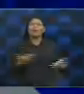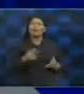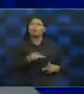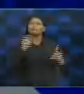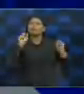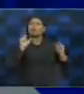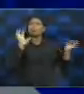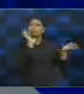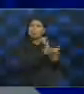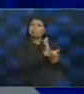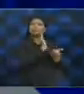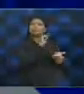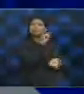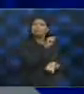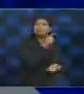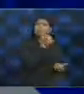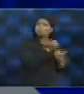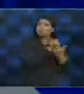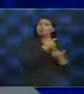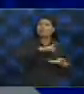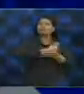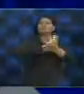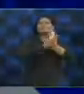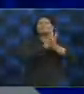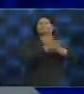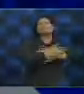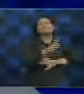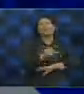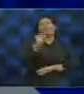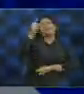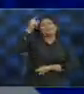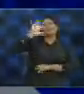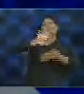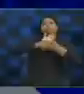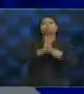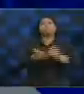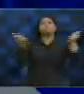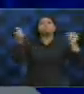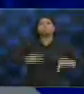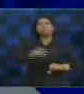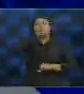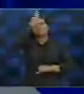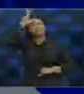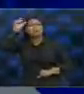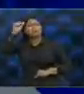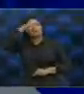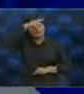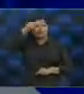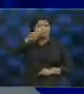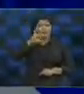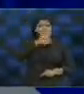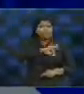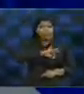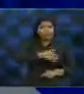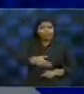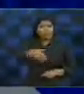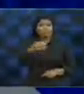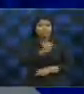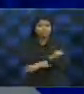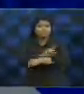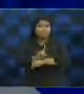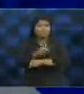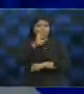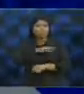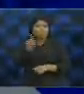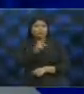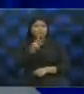o Amazonas, que faliu Manaus, que não vai pagar 13º salário, nem vai pagar o salário de outubro, eu acredito nisso, não pago de novembro se pagar o